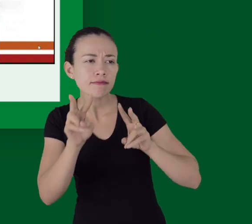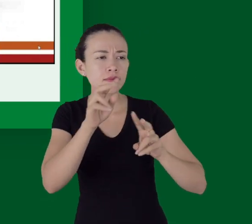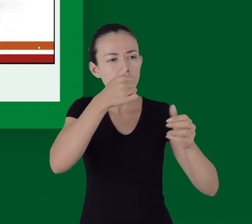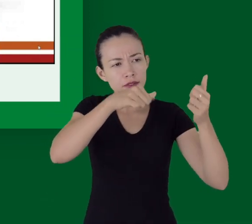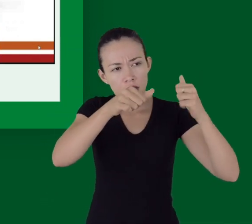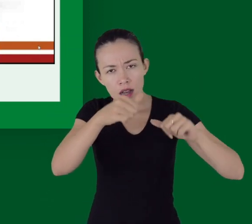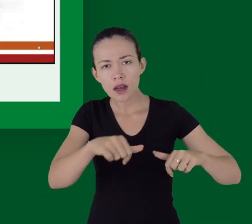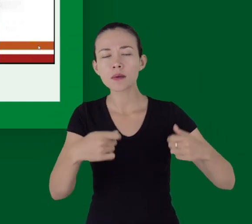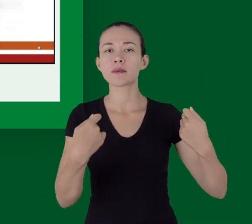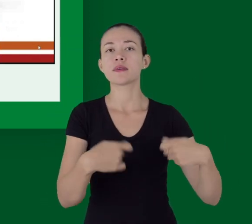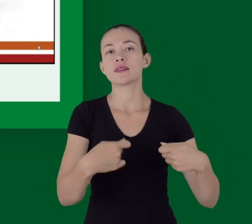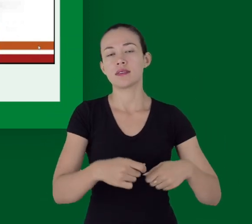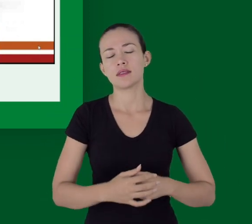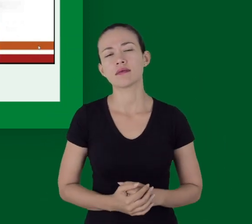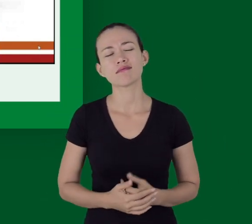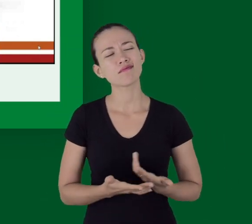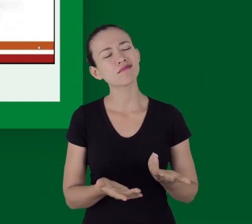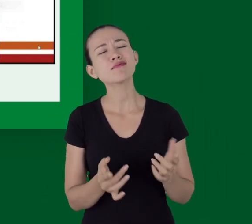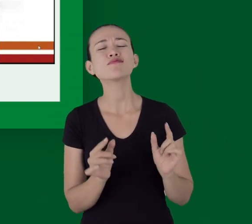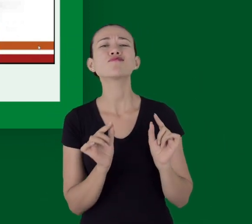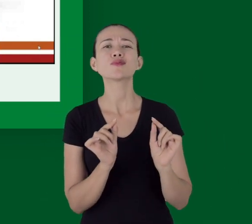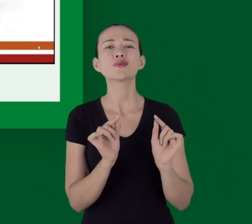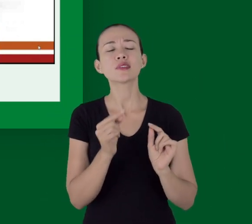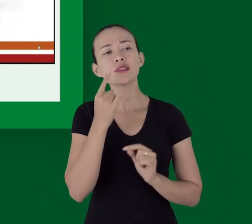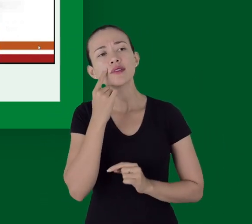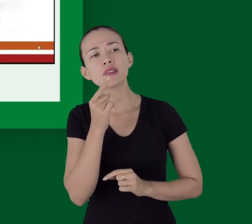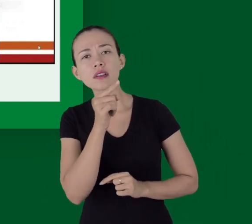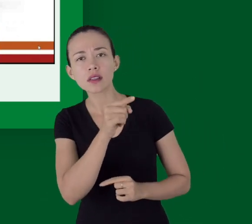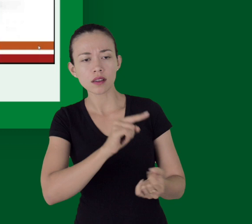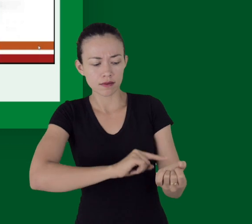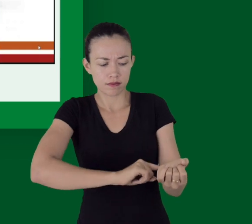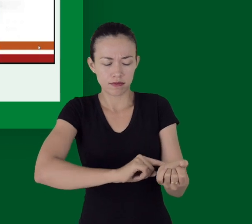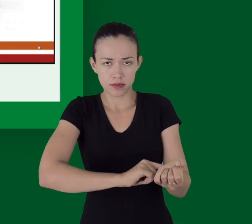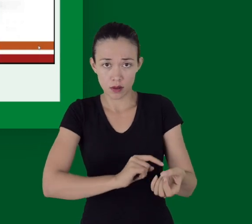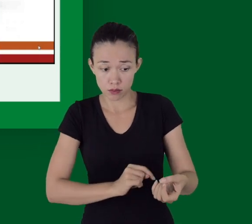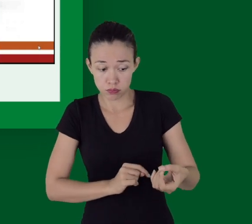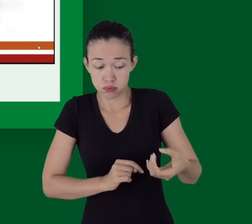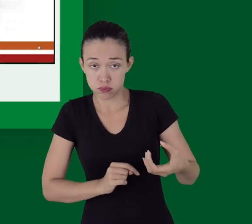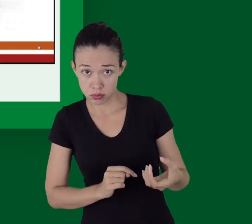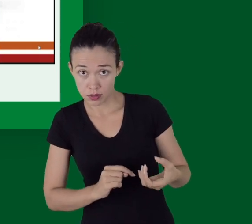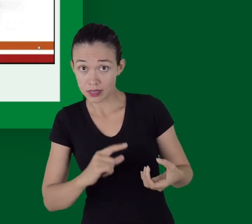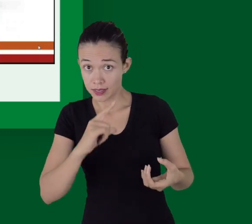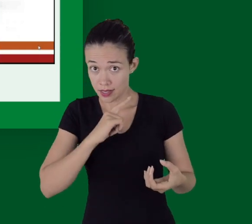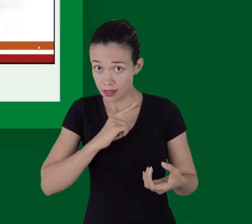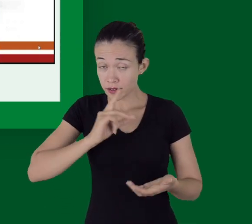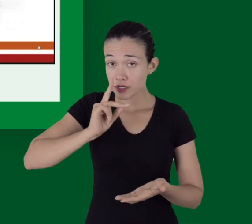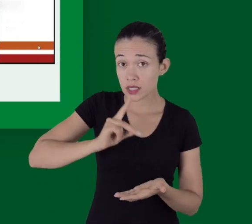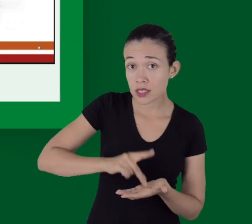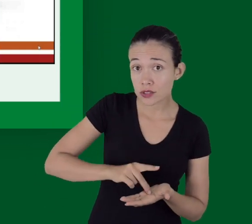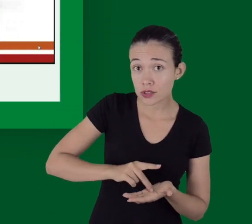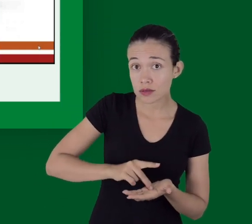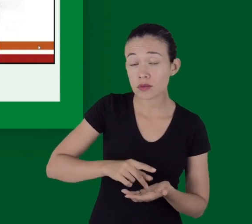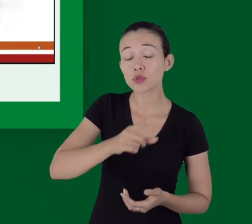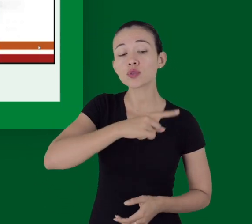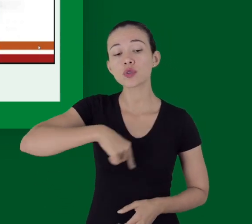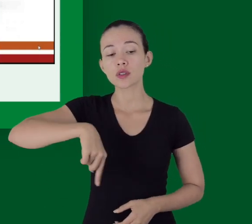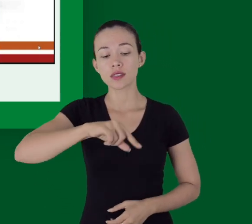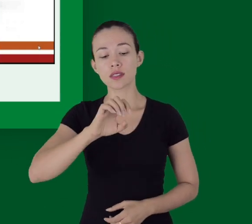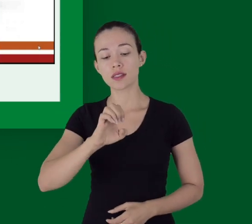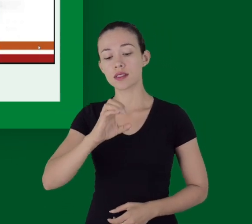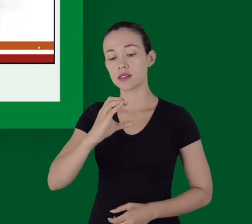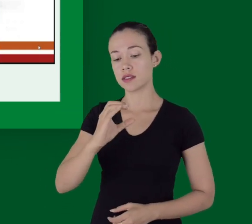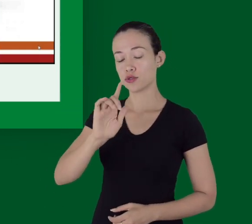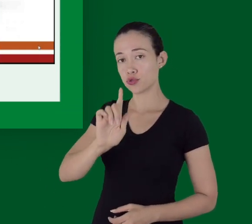O que são critérios de reperfusão? Se o vaso abriu, se você diluiu o trombo mesmo. Quanto tempo depois a gente faz um novo eletro para ver